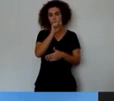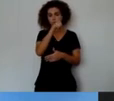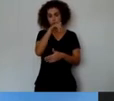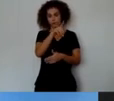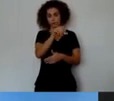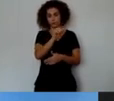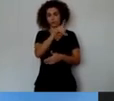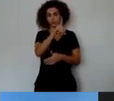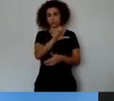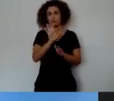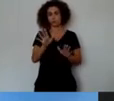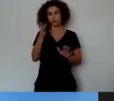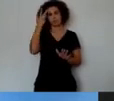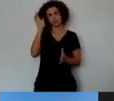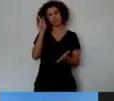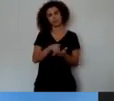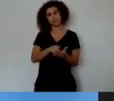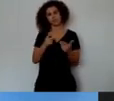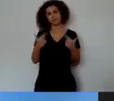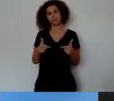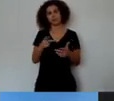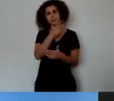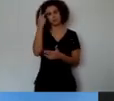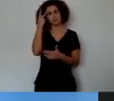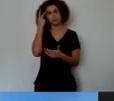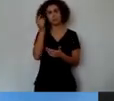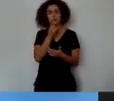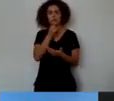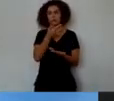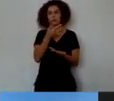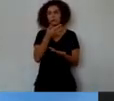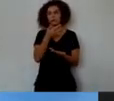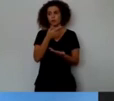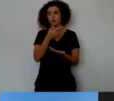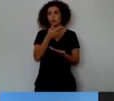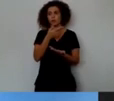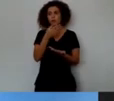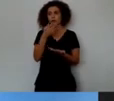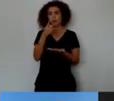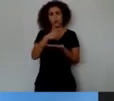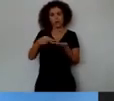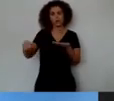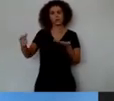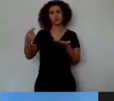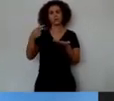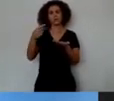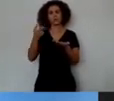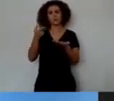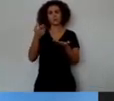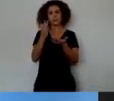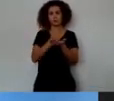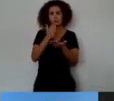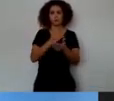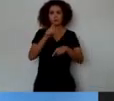não existem essas pessoas, as pessoas que produzem trabalhos e construções científicas, pessoas